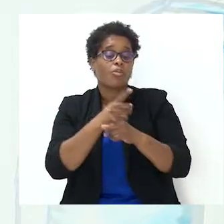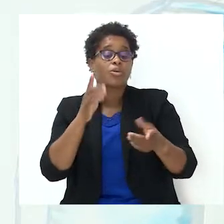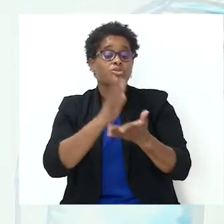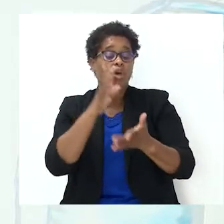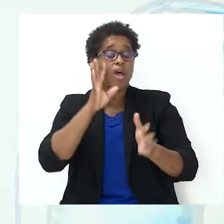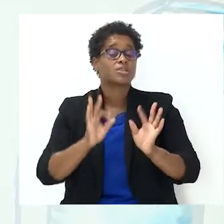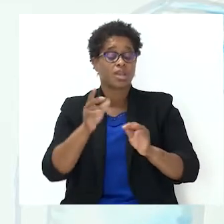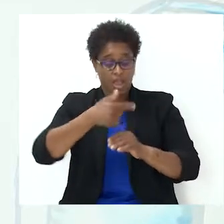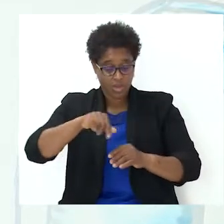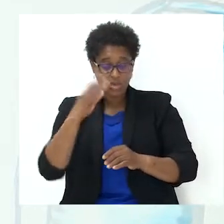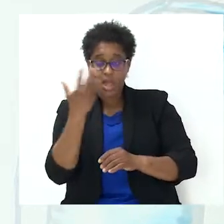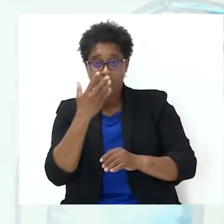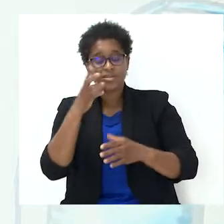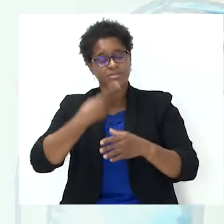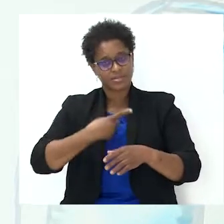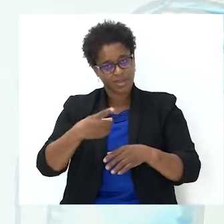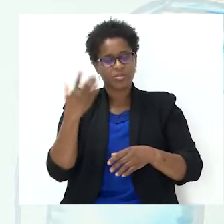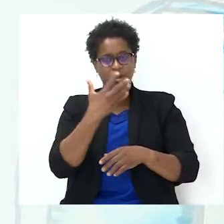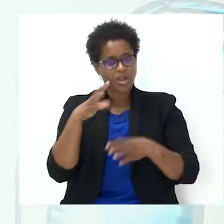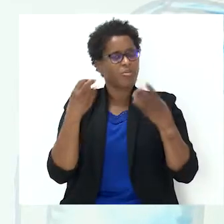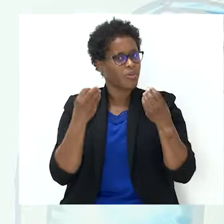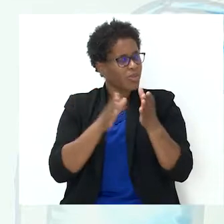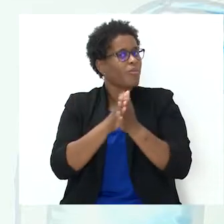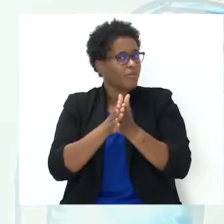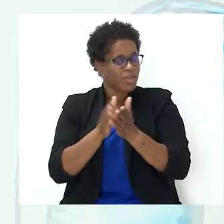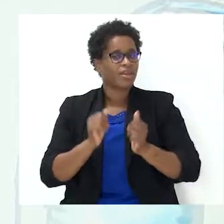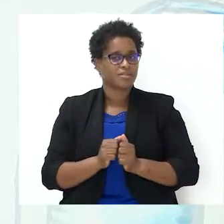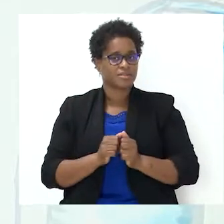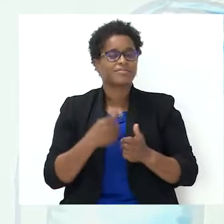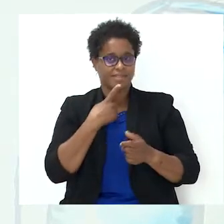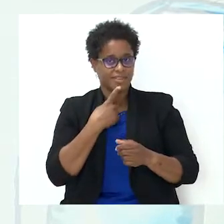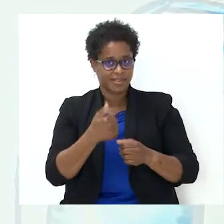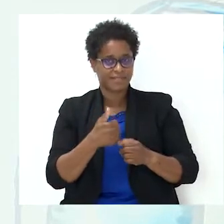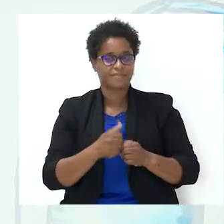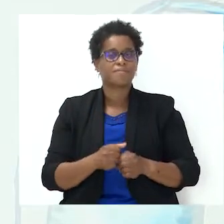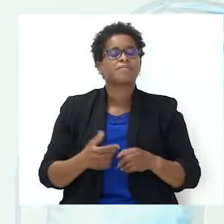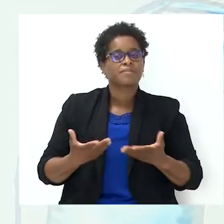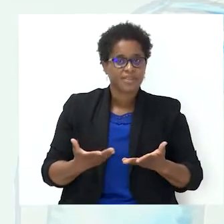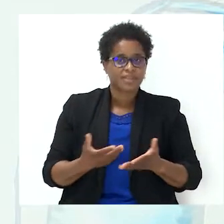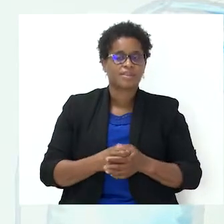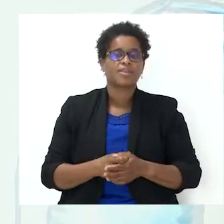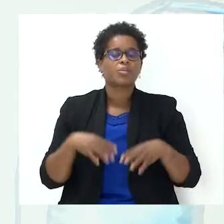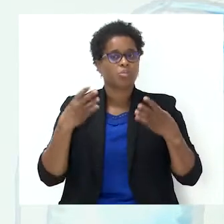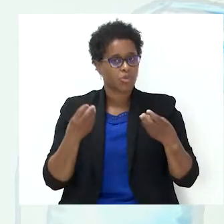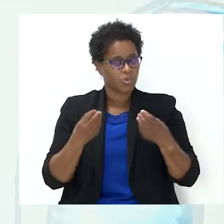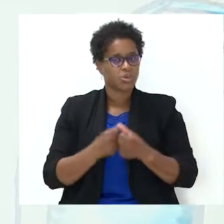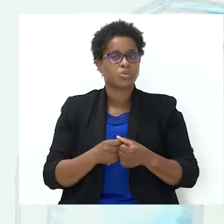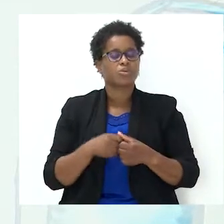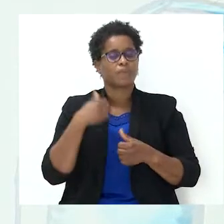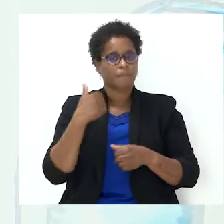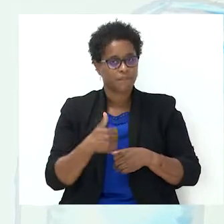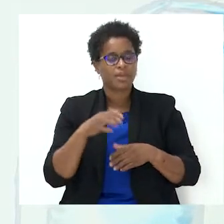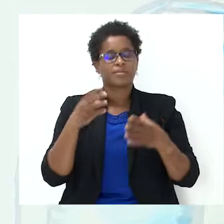a nossa aula será uma aula bem aproveitada, certo? E muito